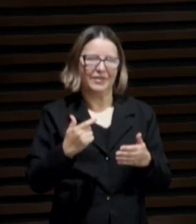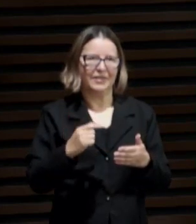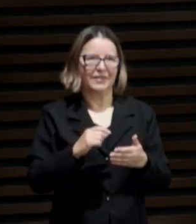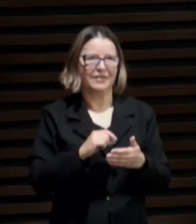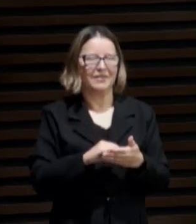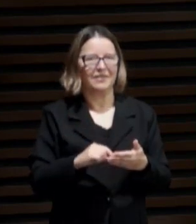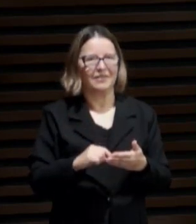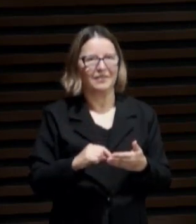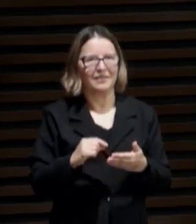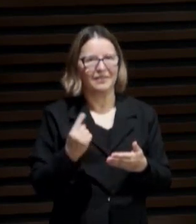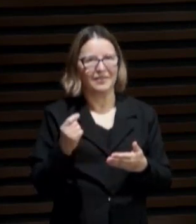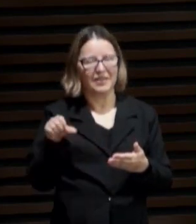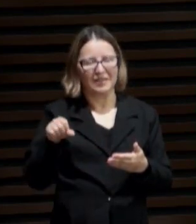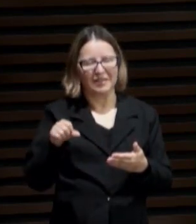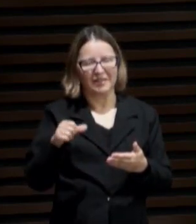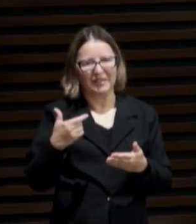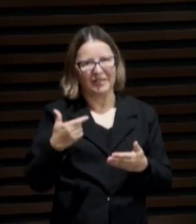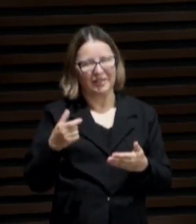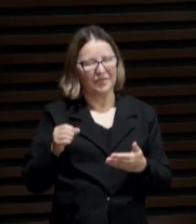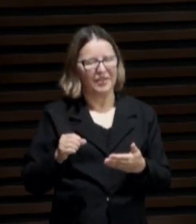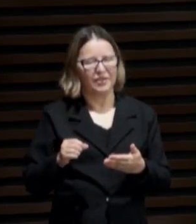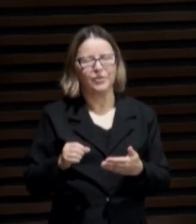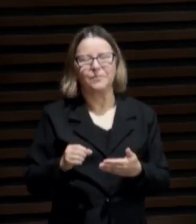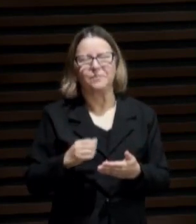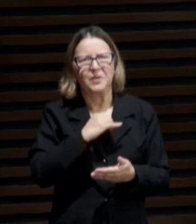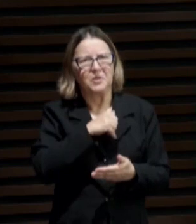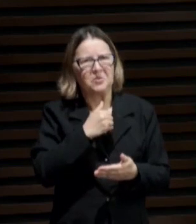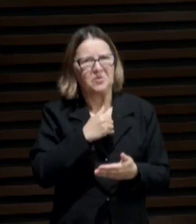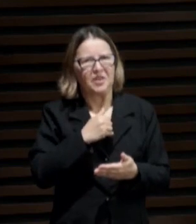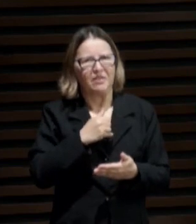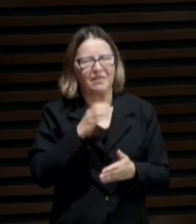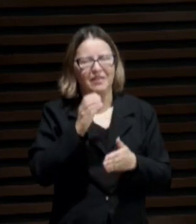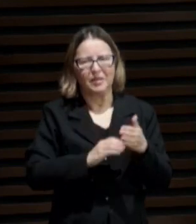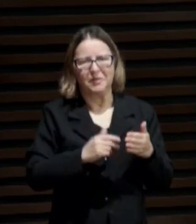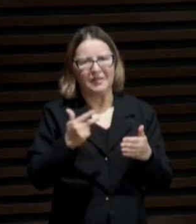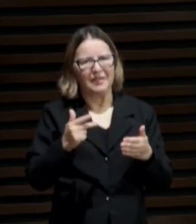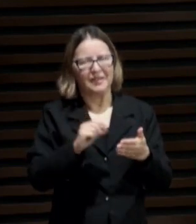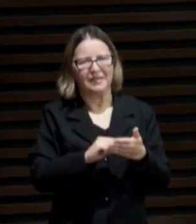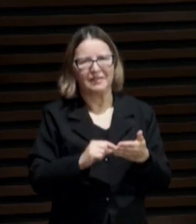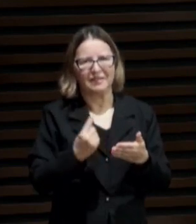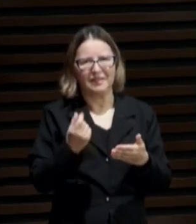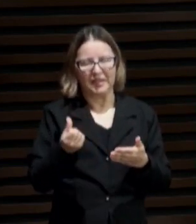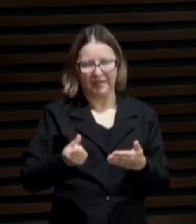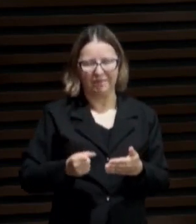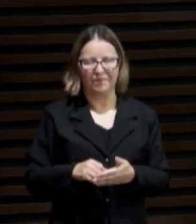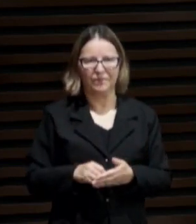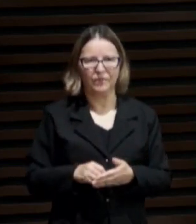3:16, que Deus amou o mundo de tal maneira. O versículo que Deus usou para tratar comigo foi o da